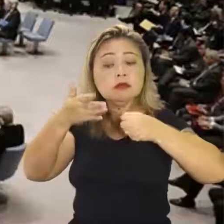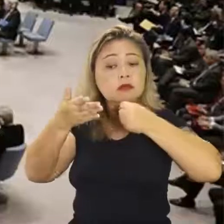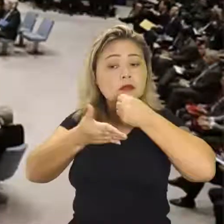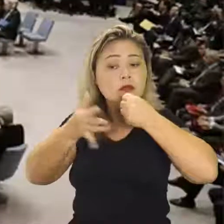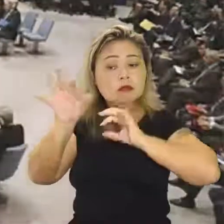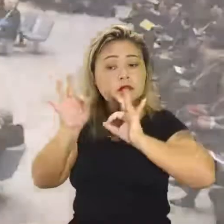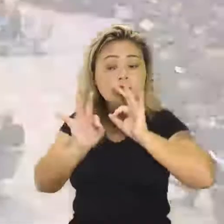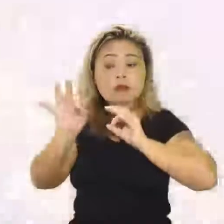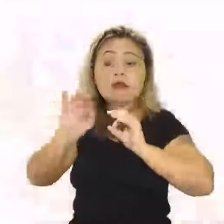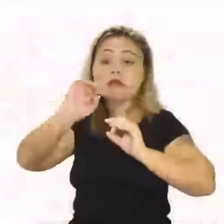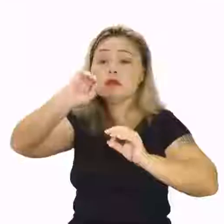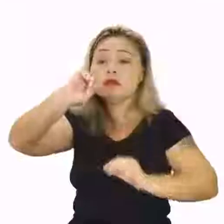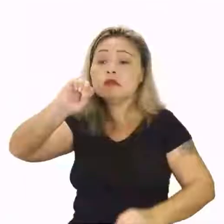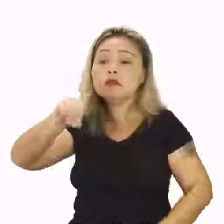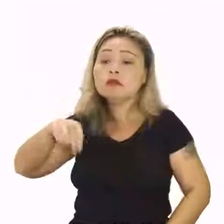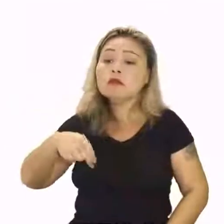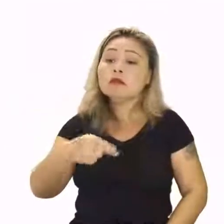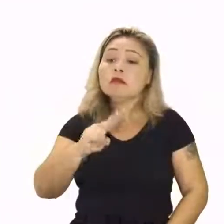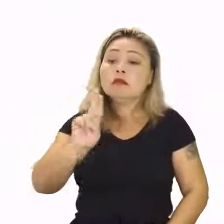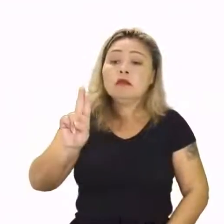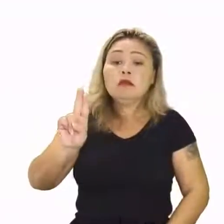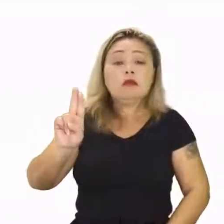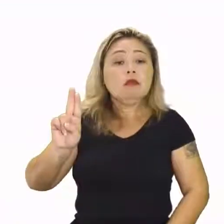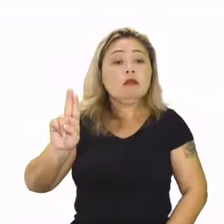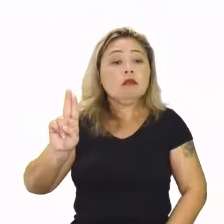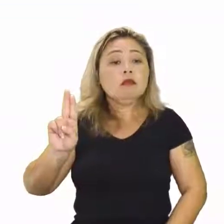da Organização das Nações Unidas para vocês.